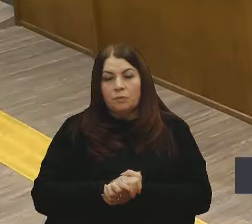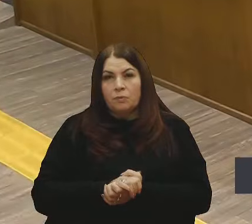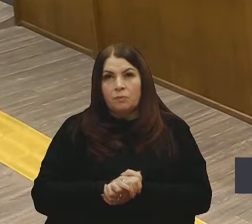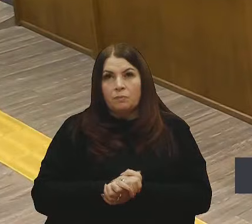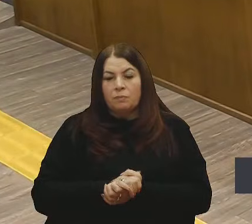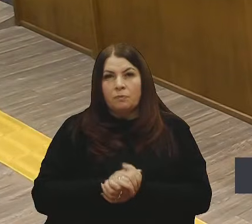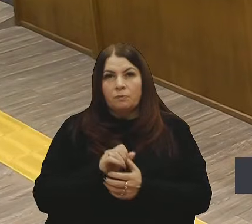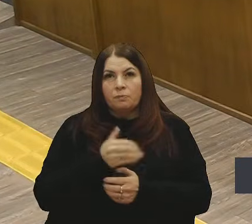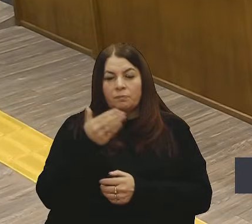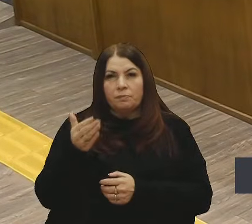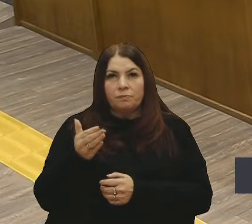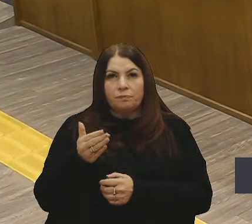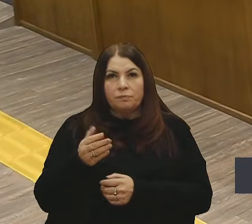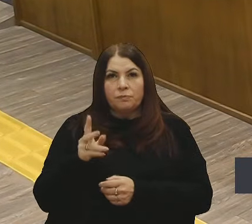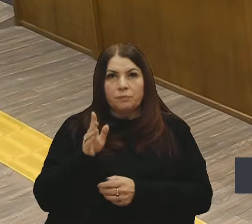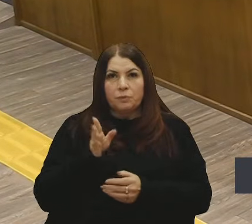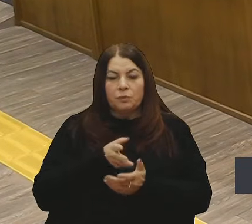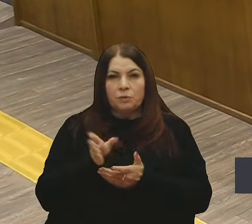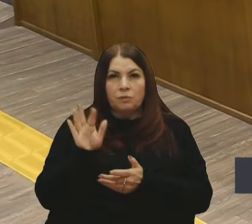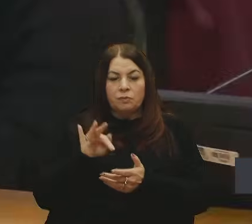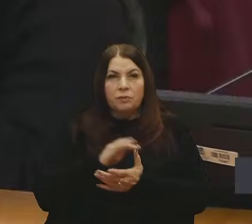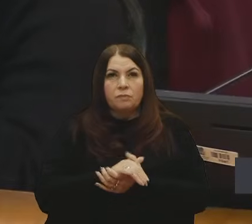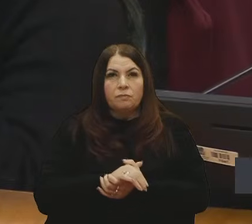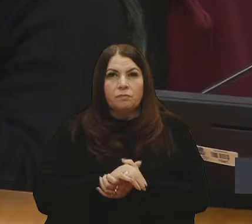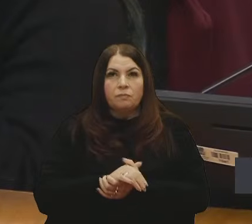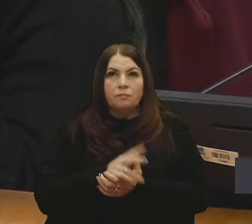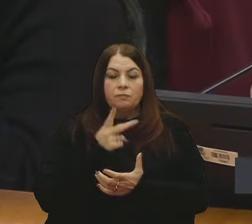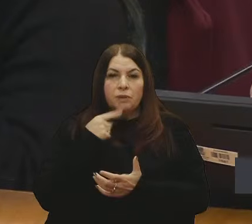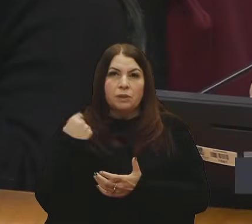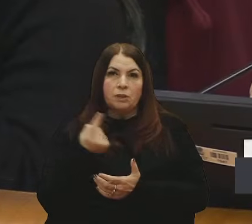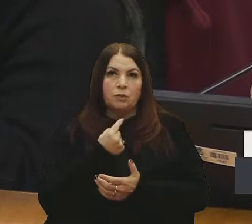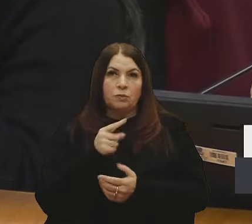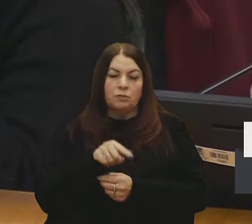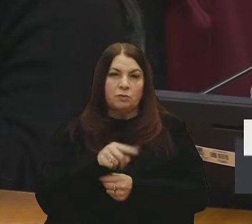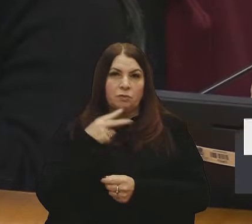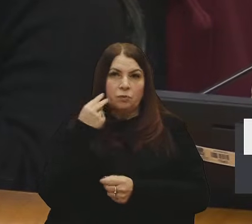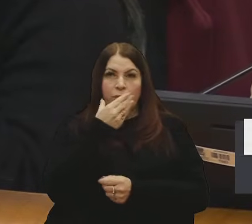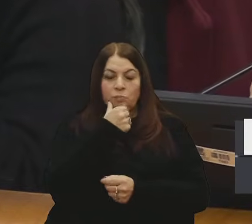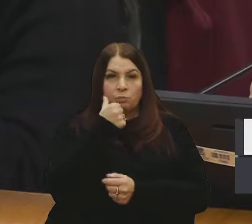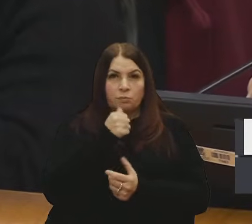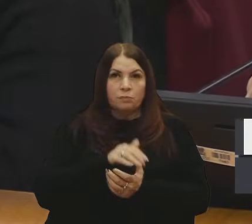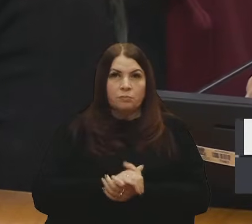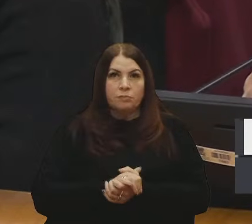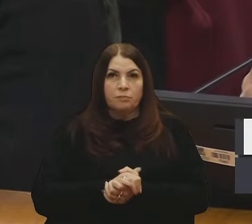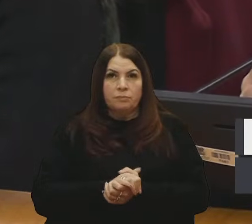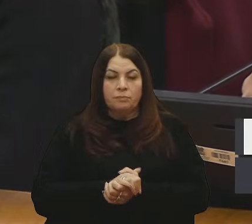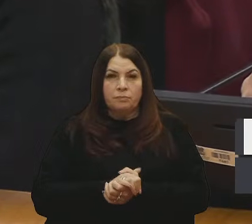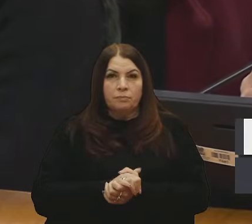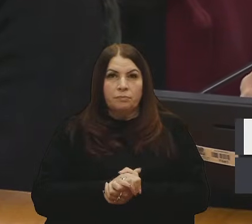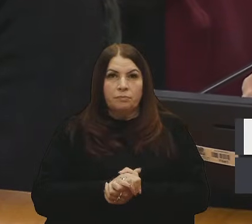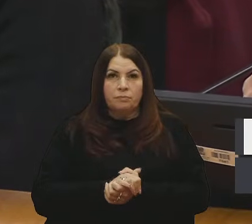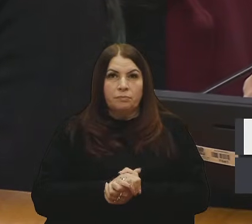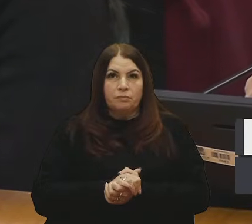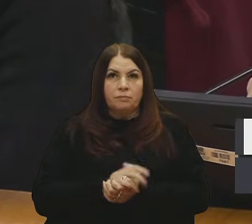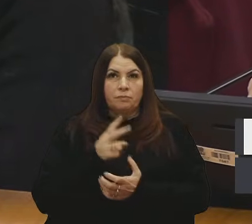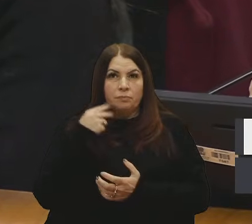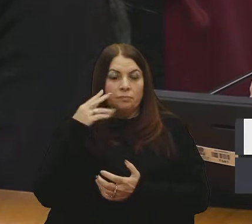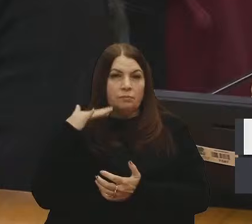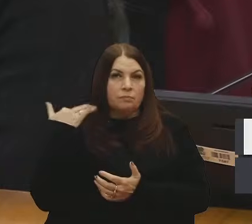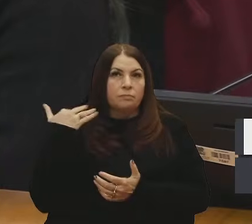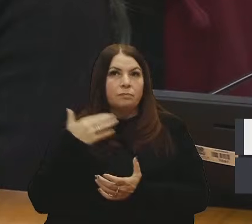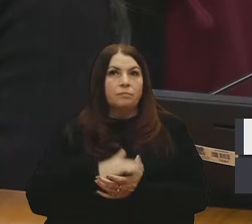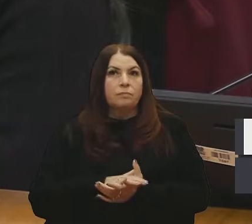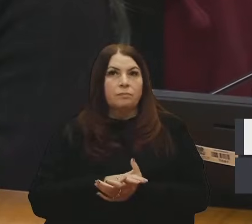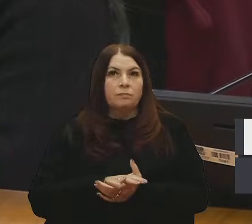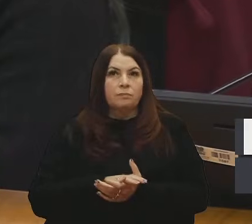Vamos passar para os nossos encaminhamentos, dizer aqui que nós, vereadores e vereadoras, e aqui a vereadora Andressa Marques,